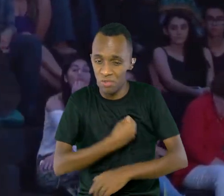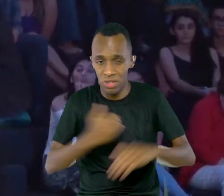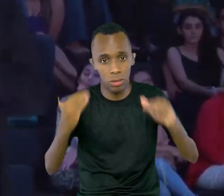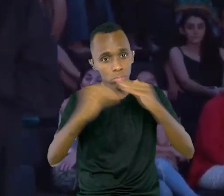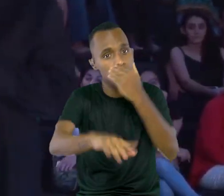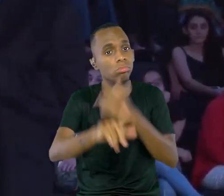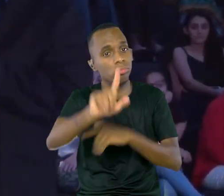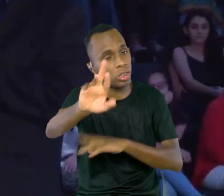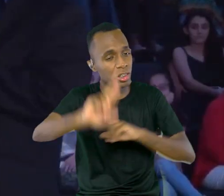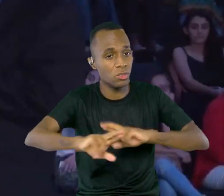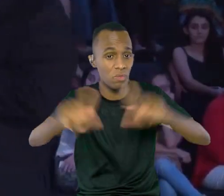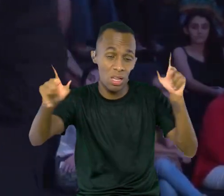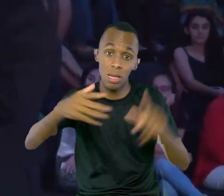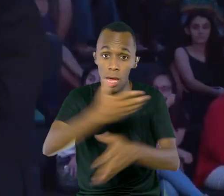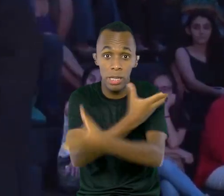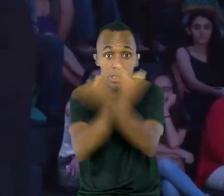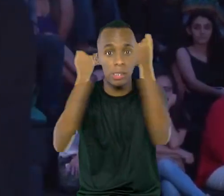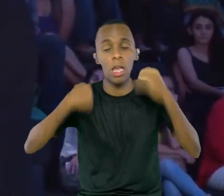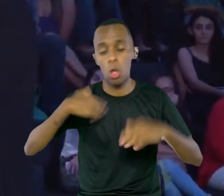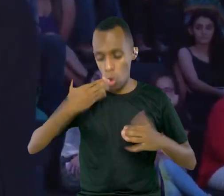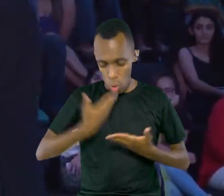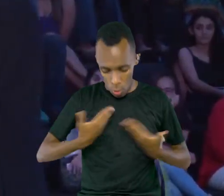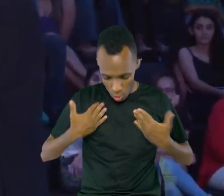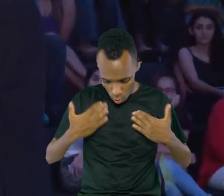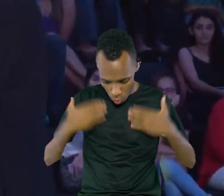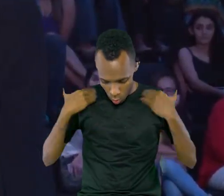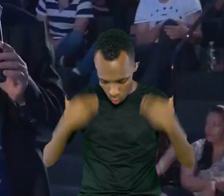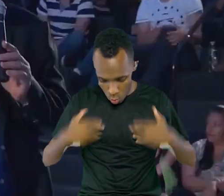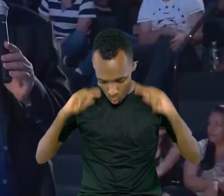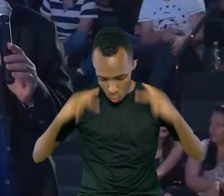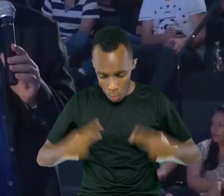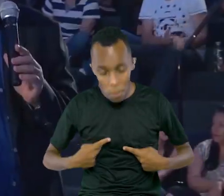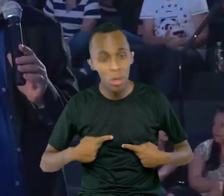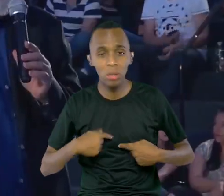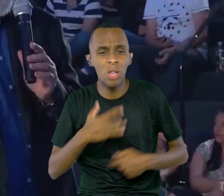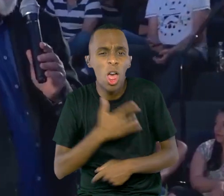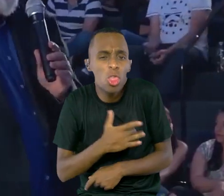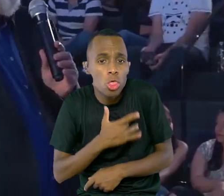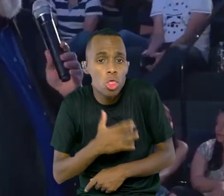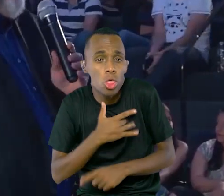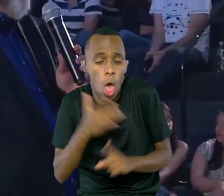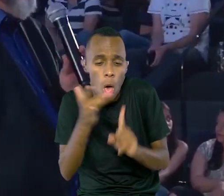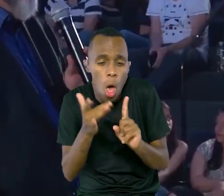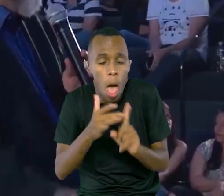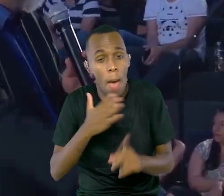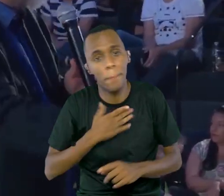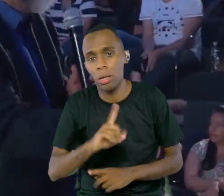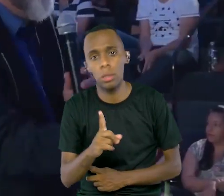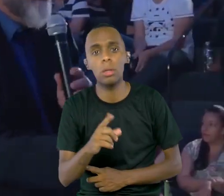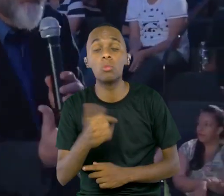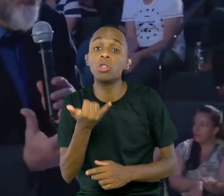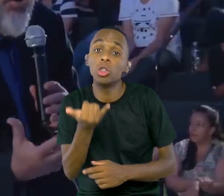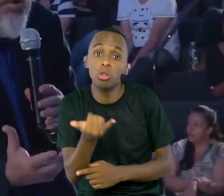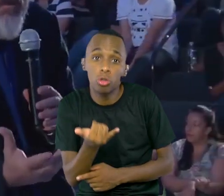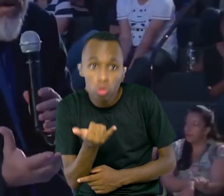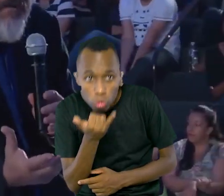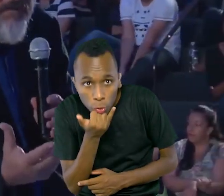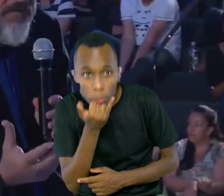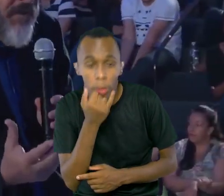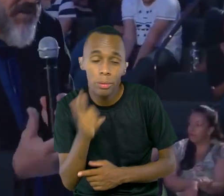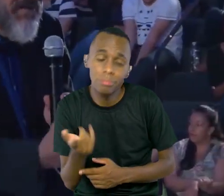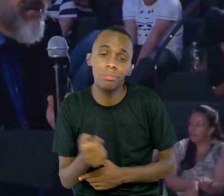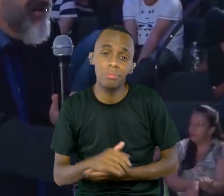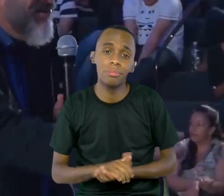modo de vida não coincide com o teu. Não esqueça que eu sou um humano, isto é, não tenha pena de mim. Que quando ele diz assim, você me